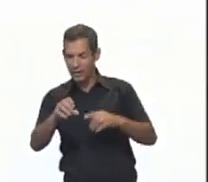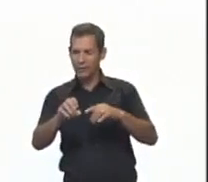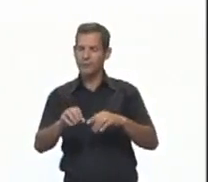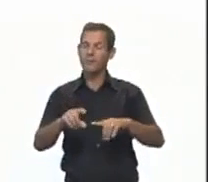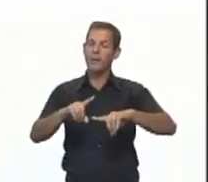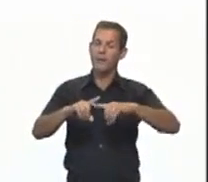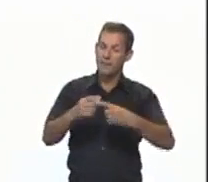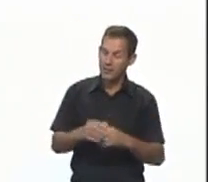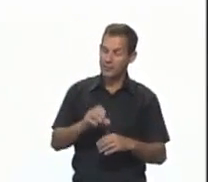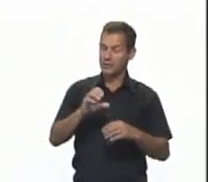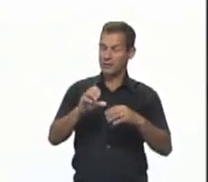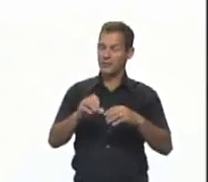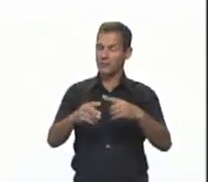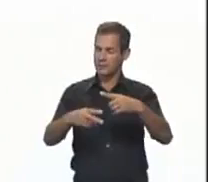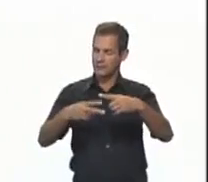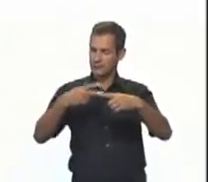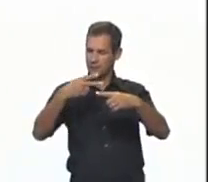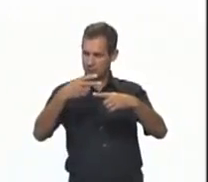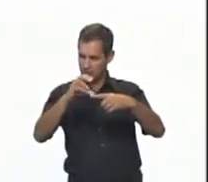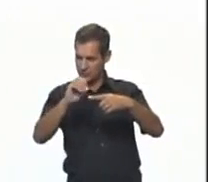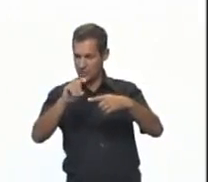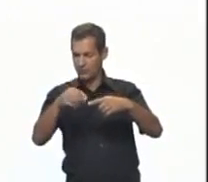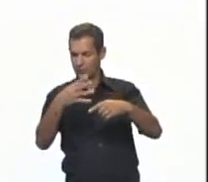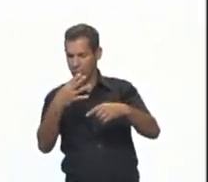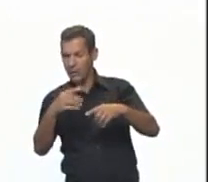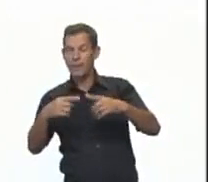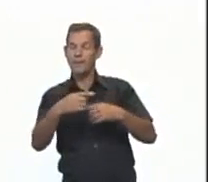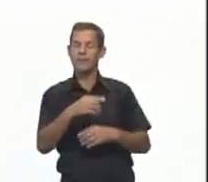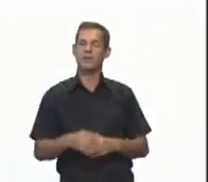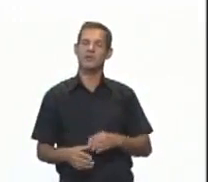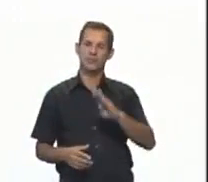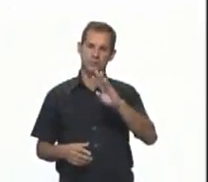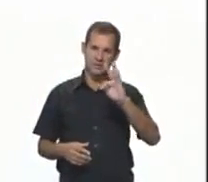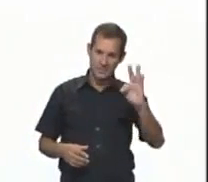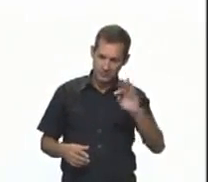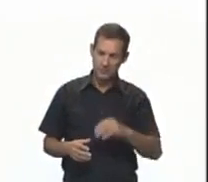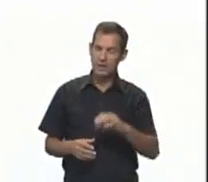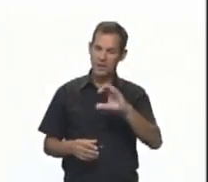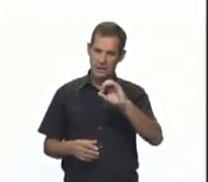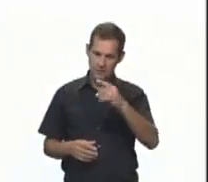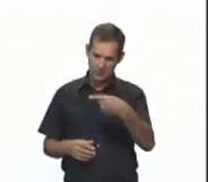elevado a 1,04t. Menos, agora a integral, b de t,